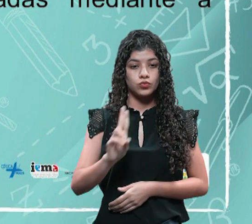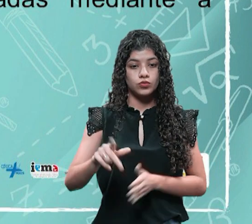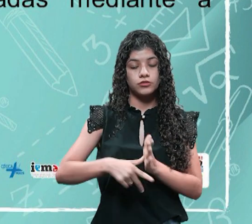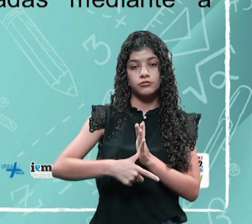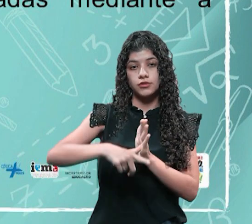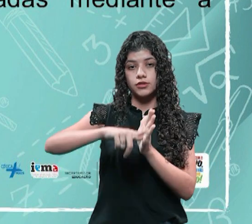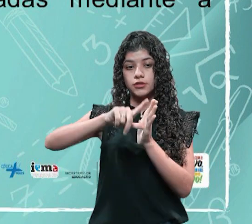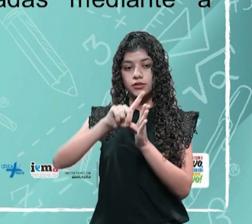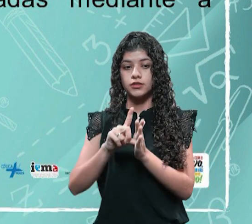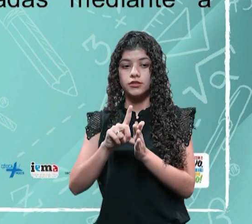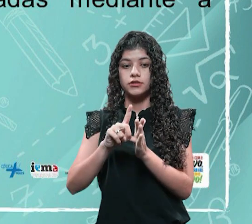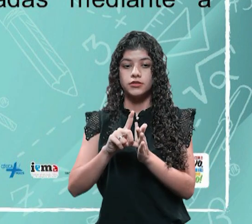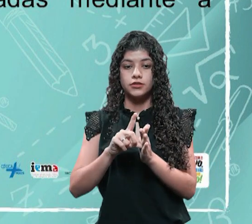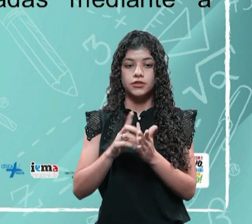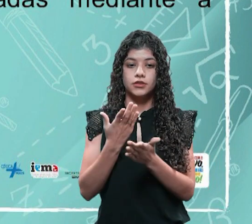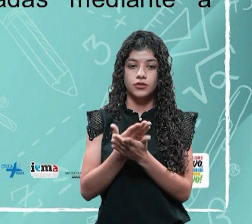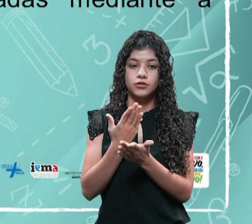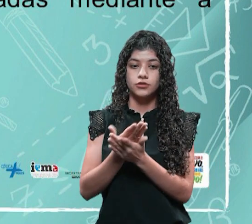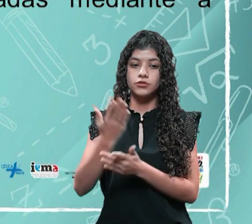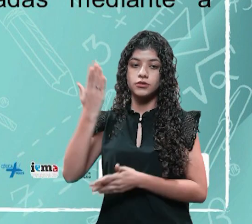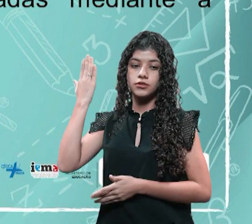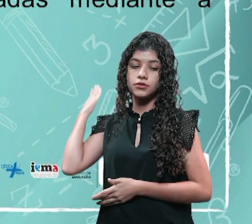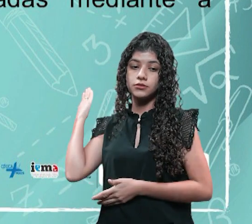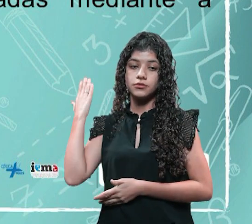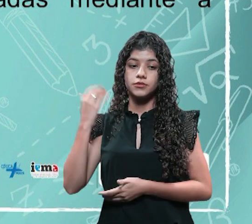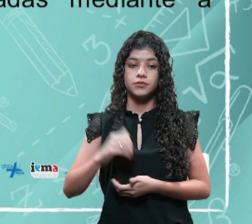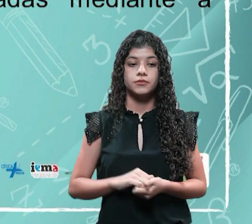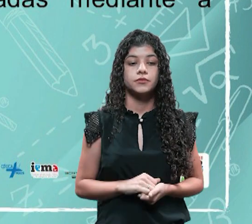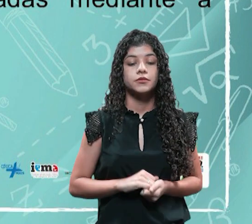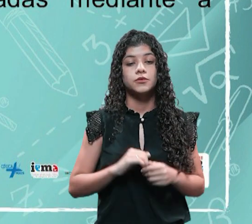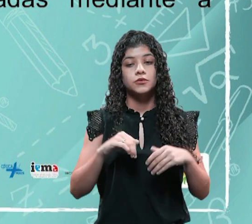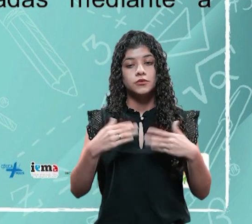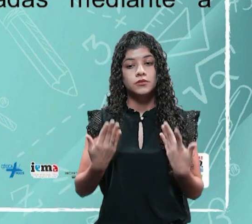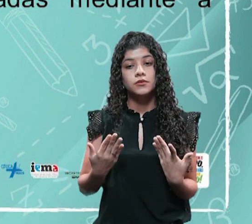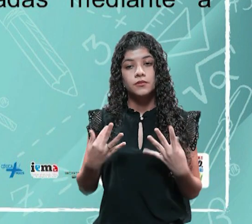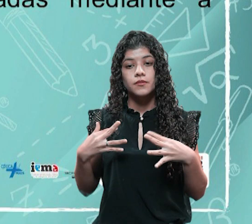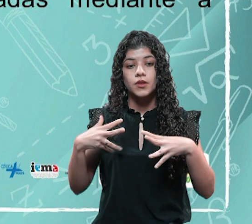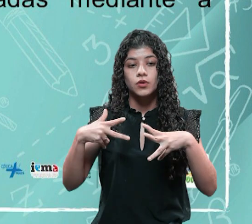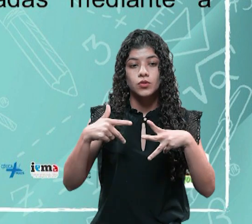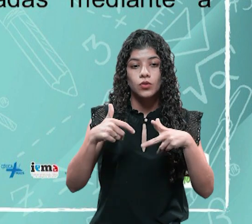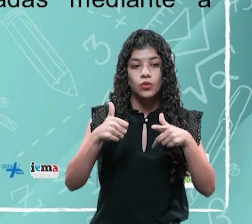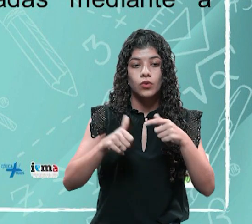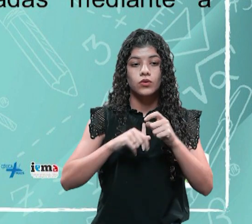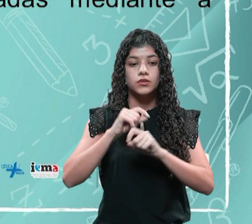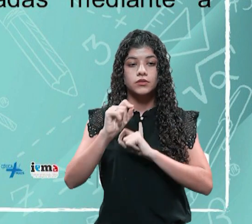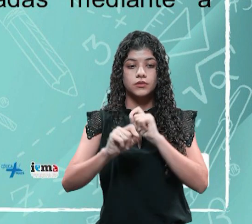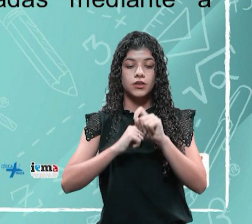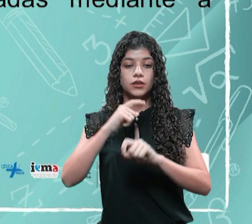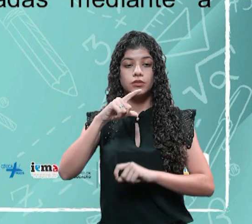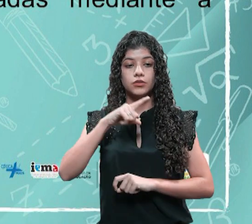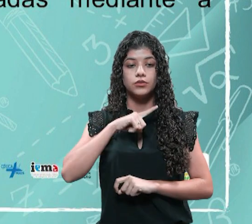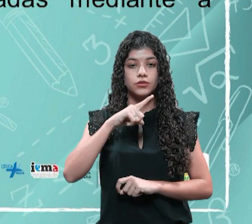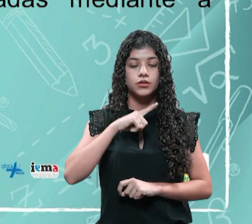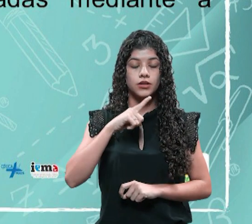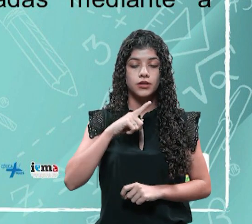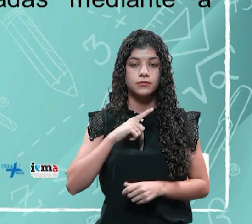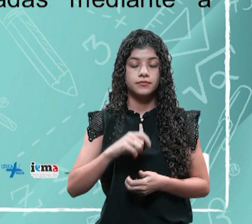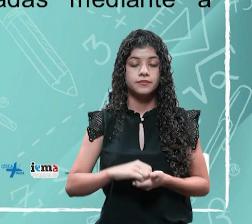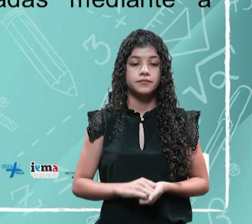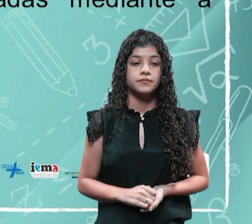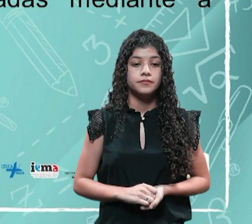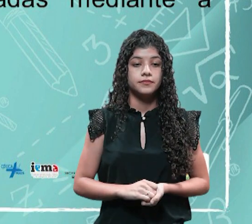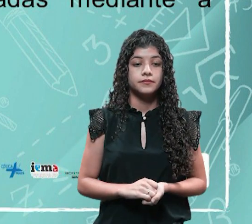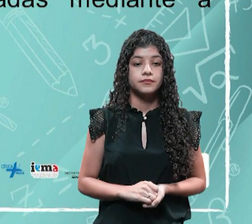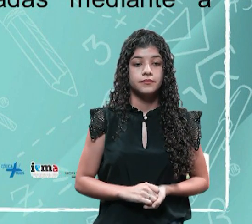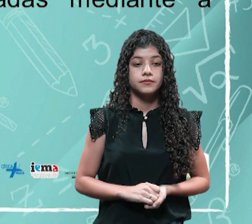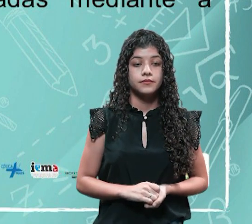do pré-evento que a gente trabalha na semana passada, na qual todas essas etapas são acompanhadas mediante o quê?